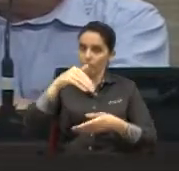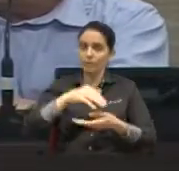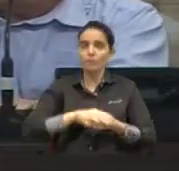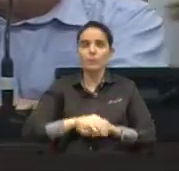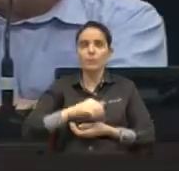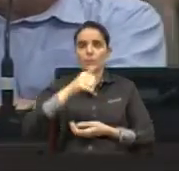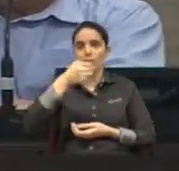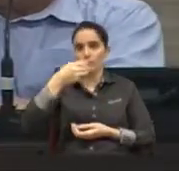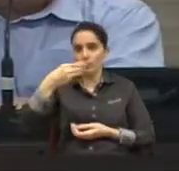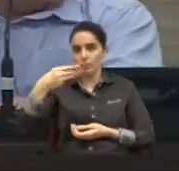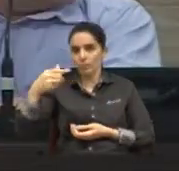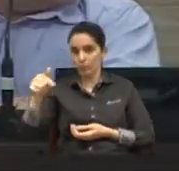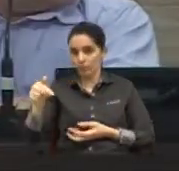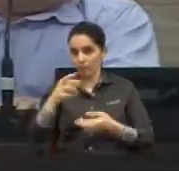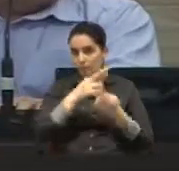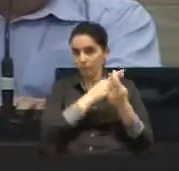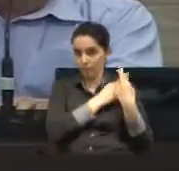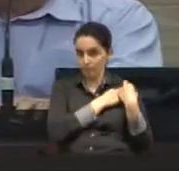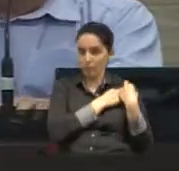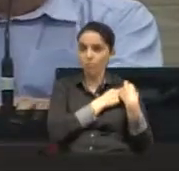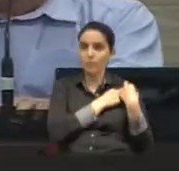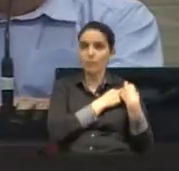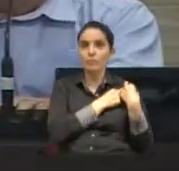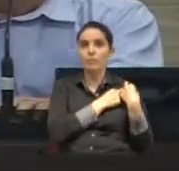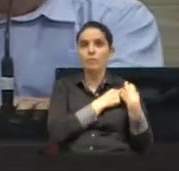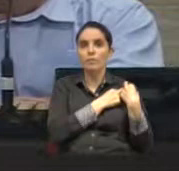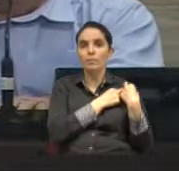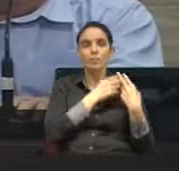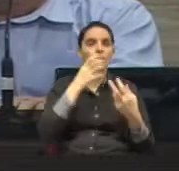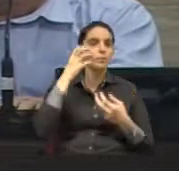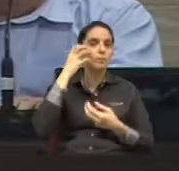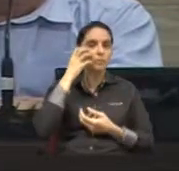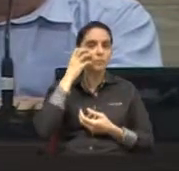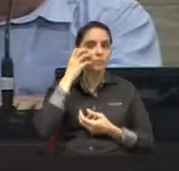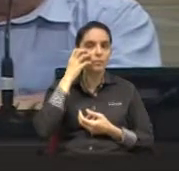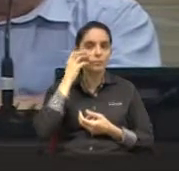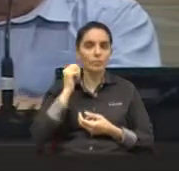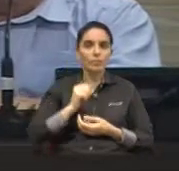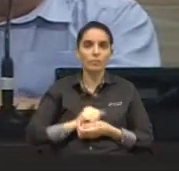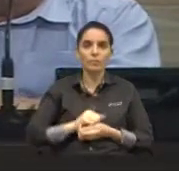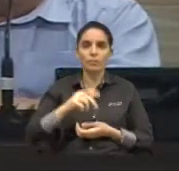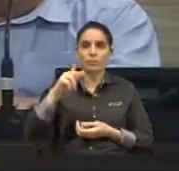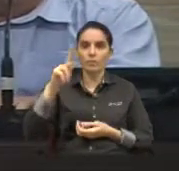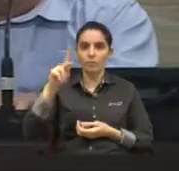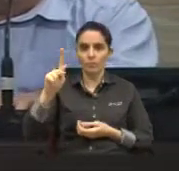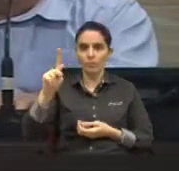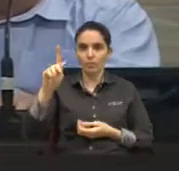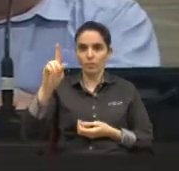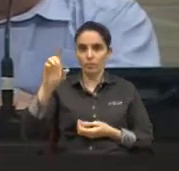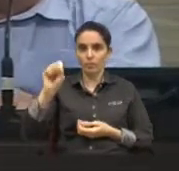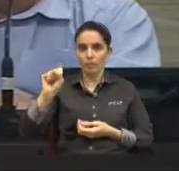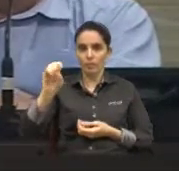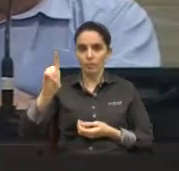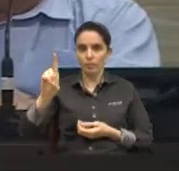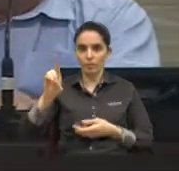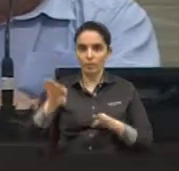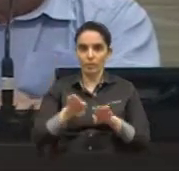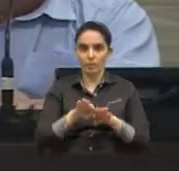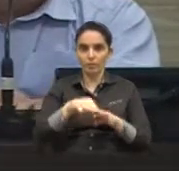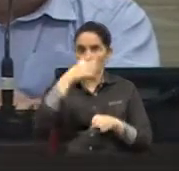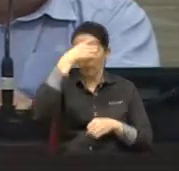número 137, de autoria do vereador Marcelo Rossi, vereador PSD, e Wagner